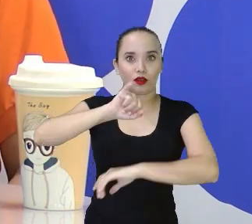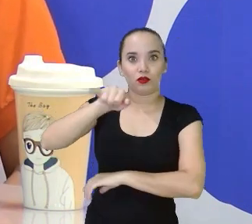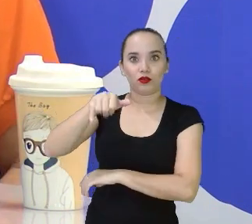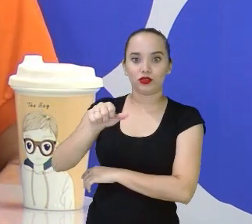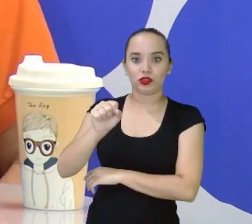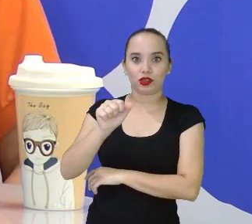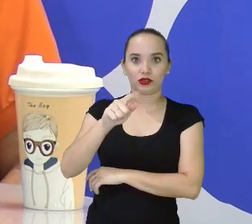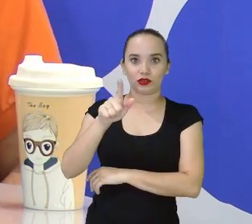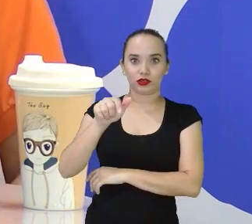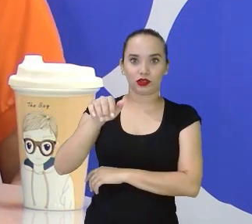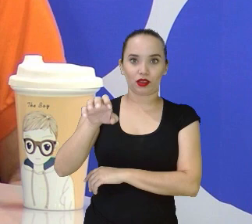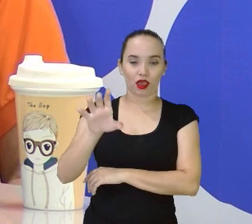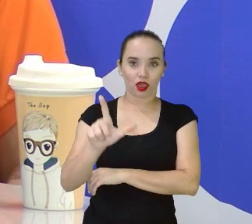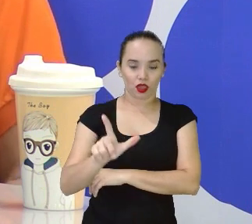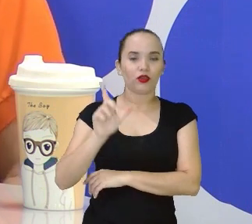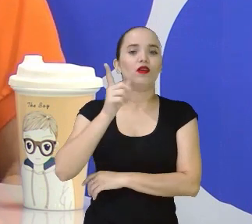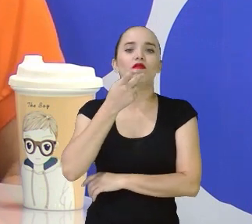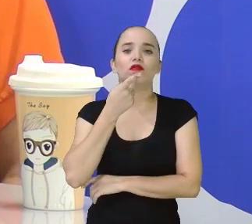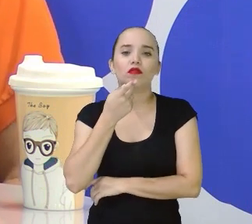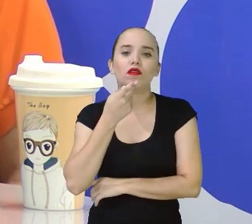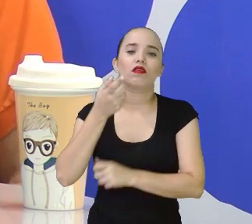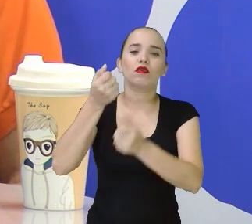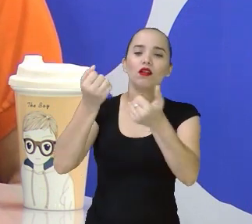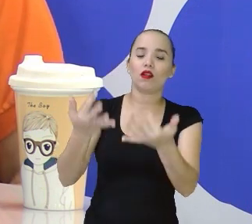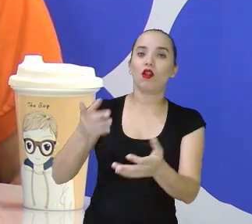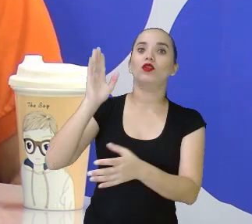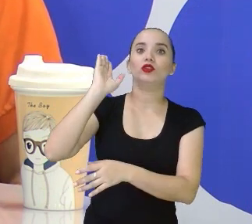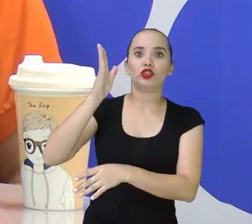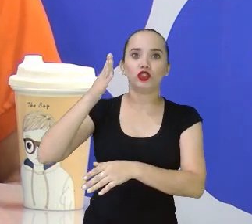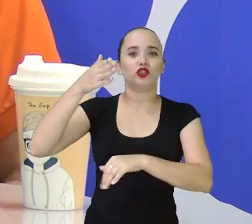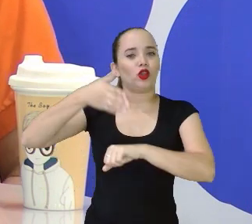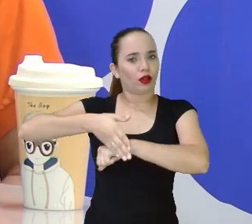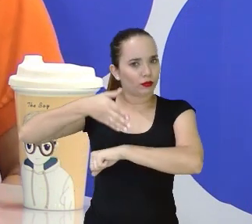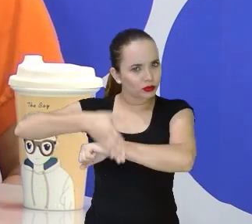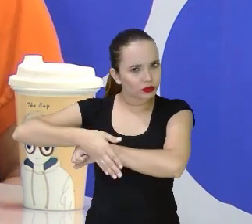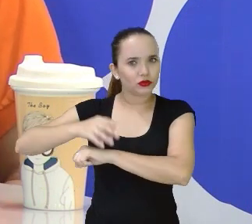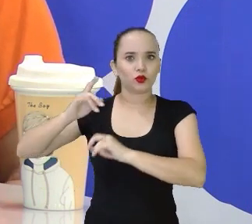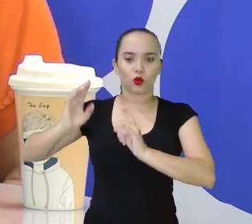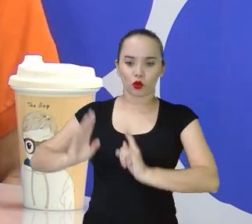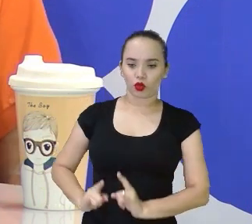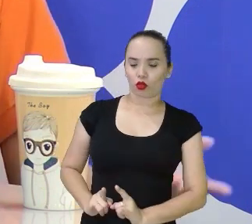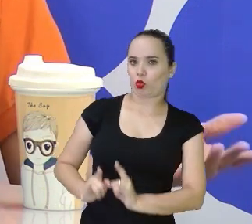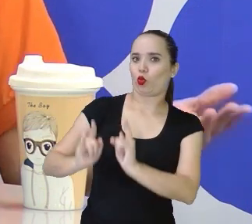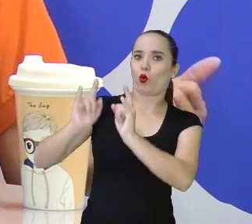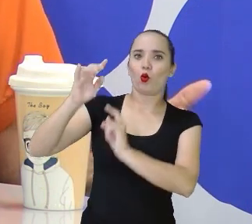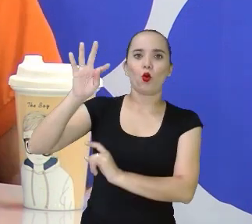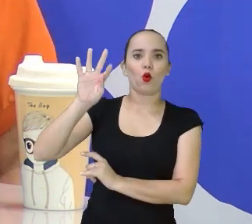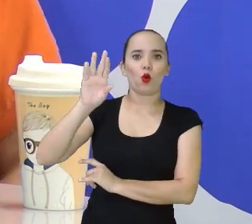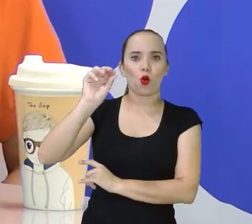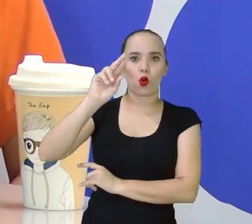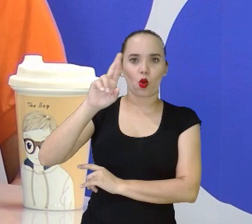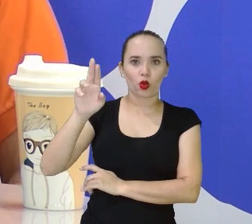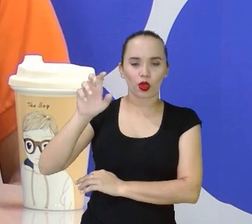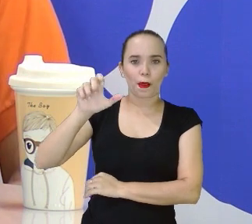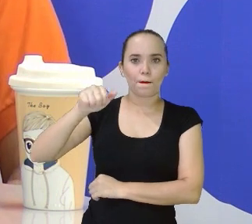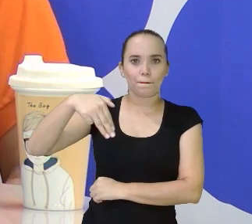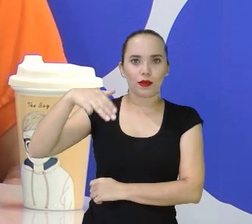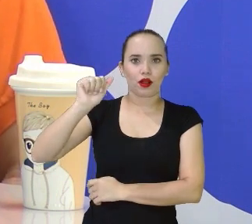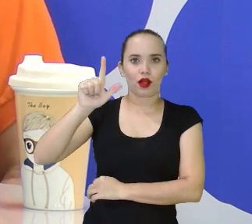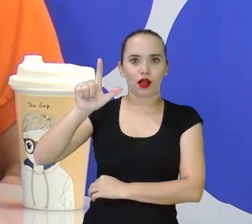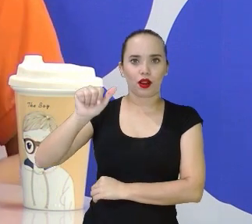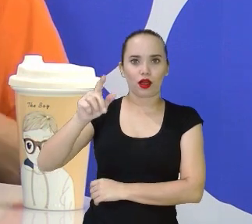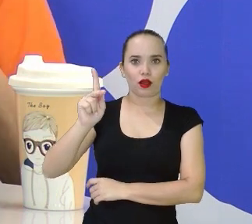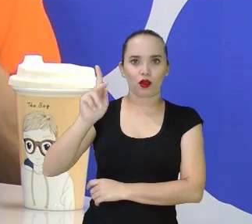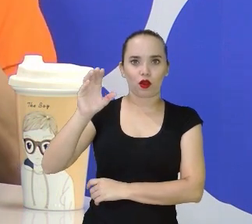na torre em um passeio, viu? Acho que é a Torre Malakoff, né, que você estava aí se referindo como patrimônio material aqui do